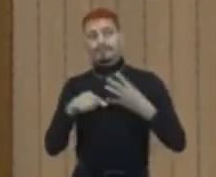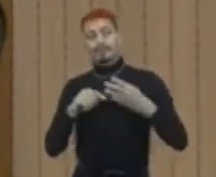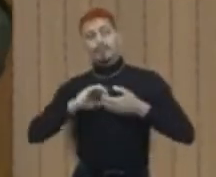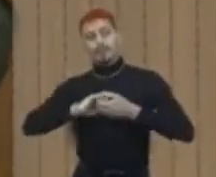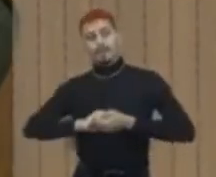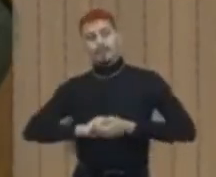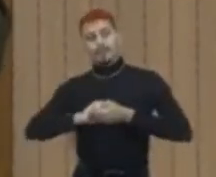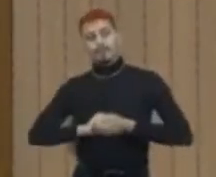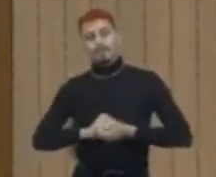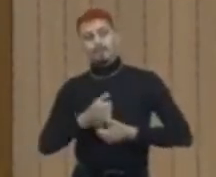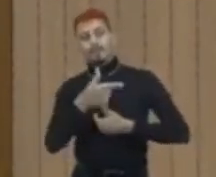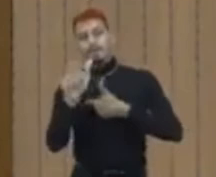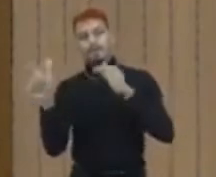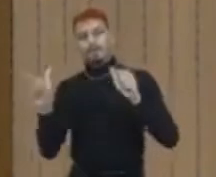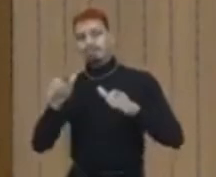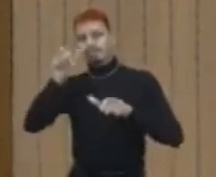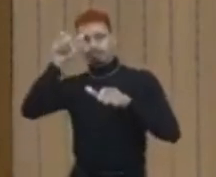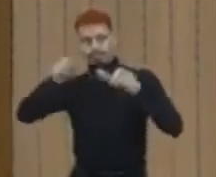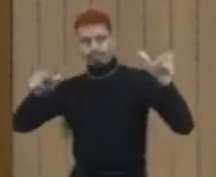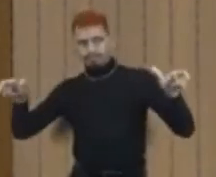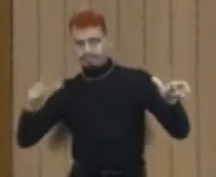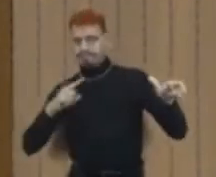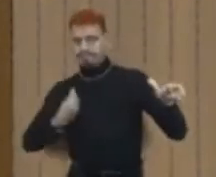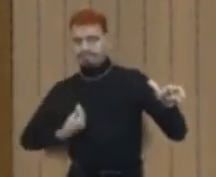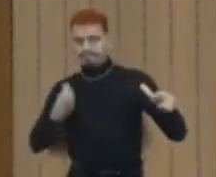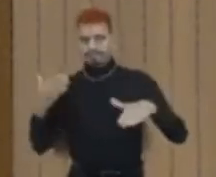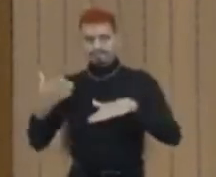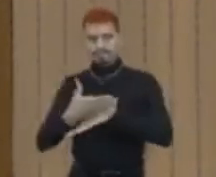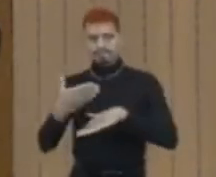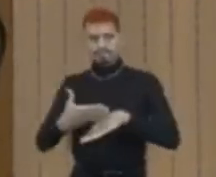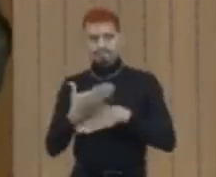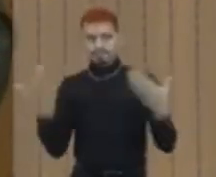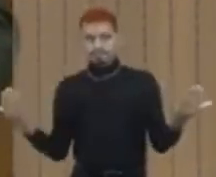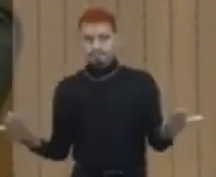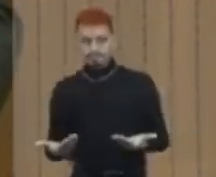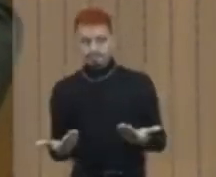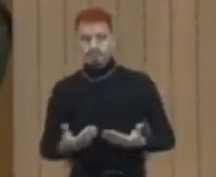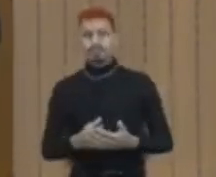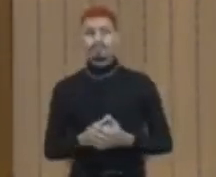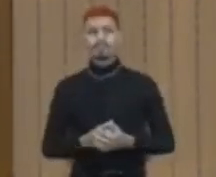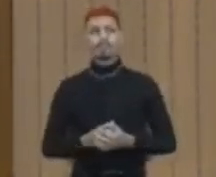Cumprimento as demais autoridades civis e militares que aqui nos honram com suas presenças,